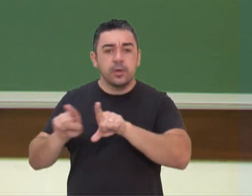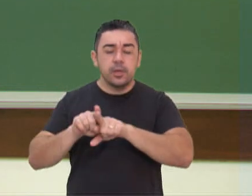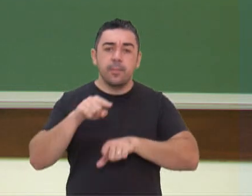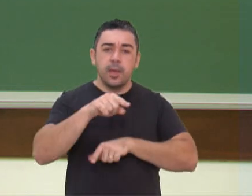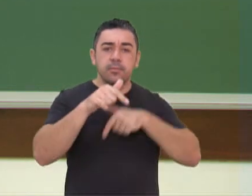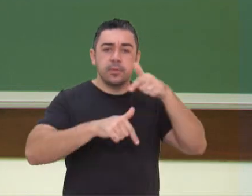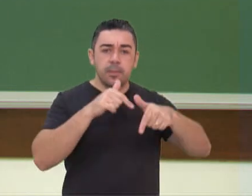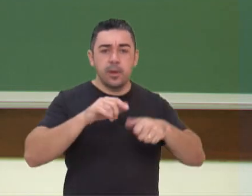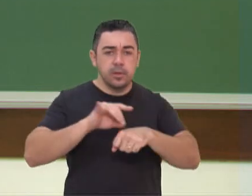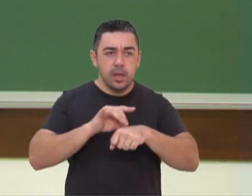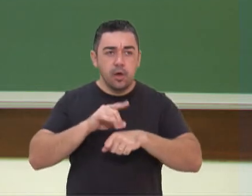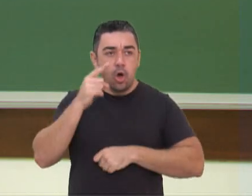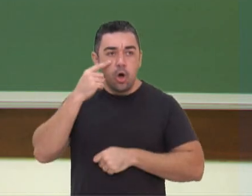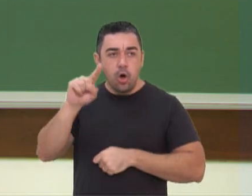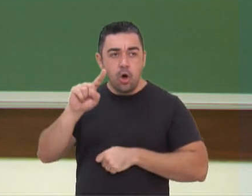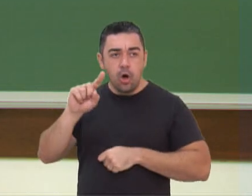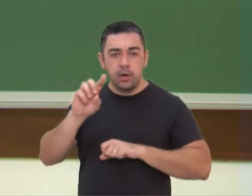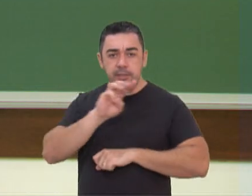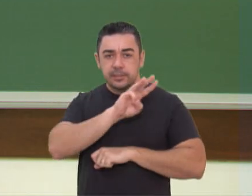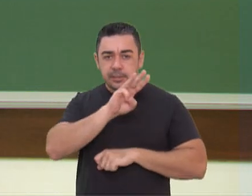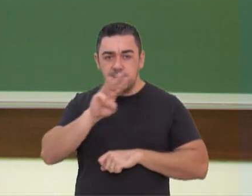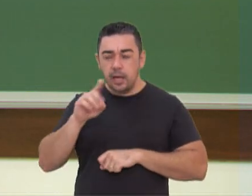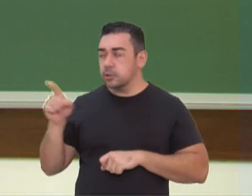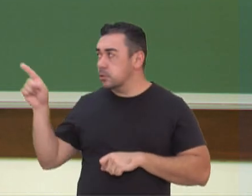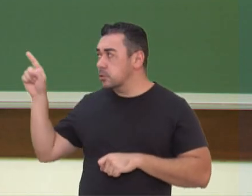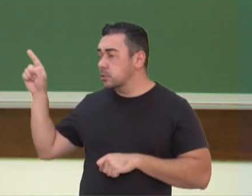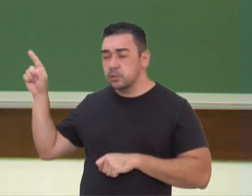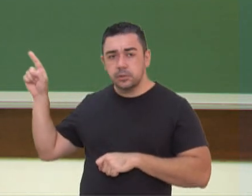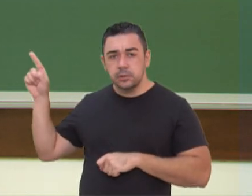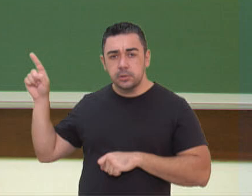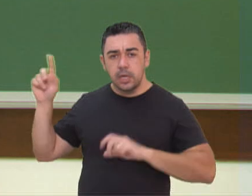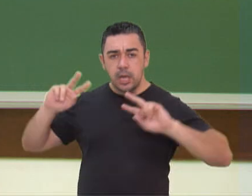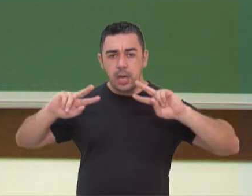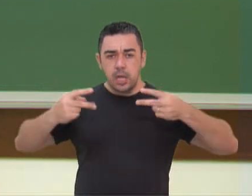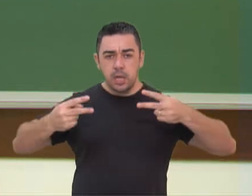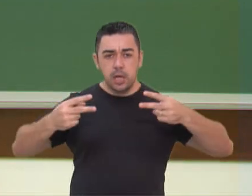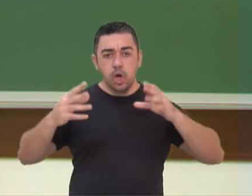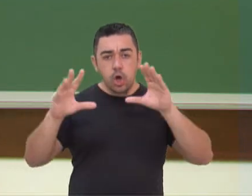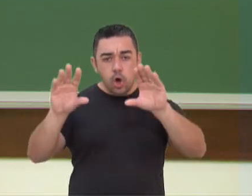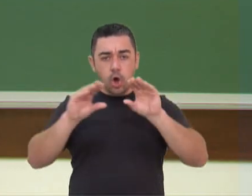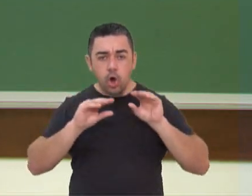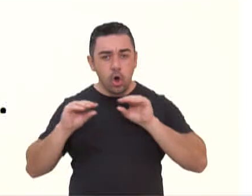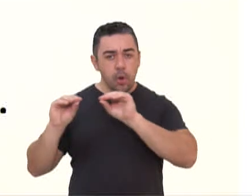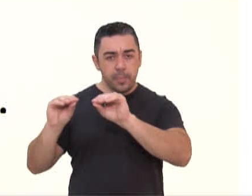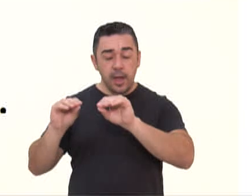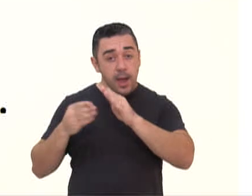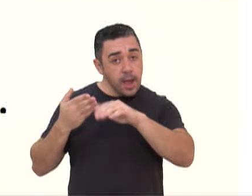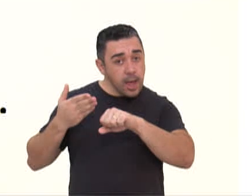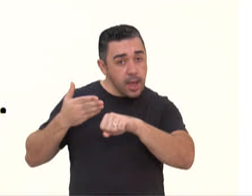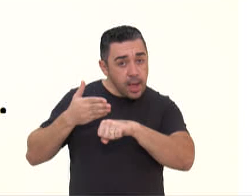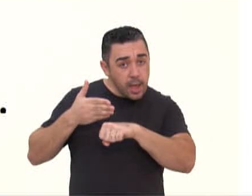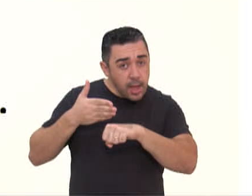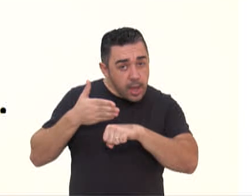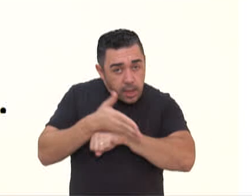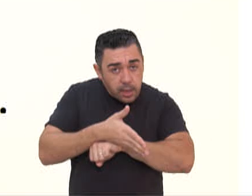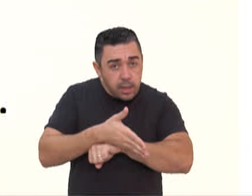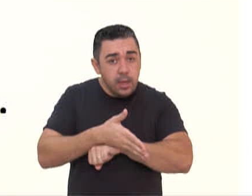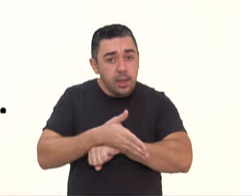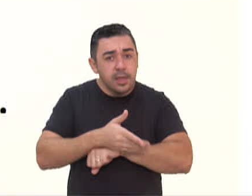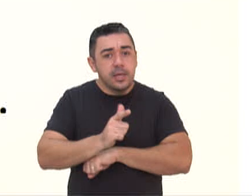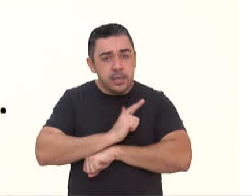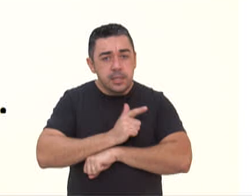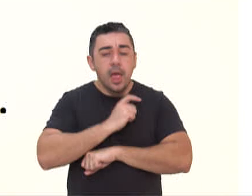imprensa, acessa esse site que está aí na tua tela, esse linkzinho, copia ele bem certinho e depois da aula acessa. Tem